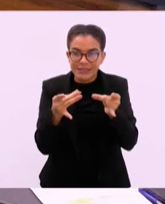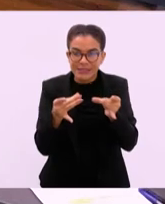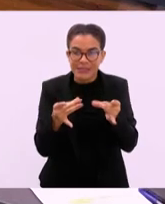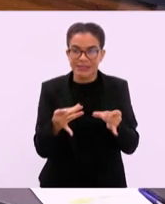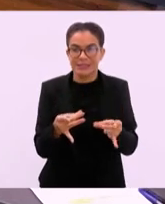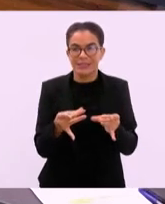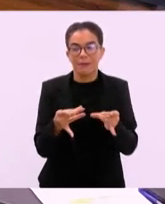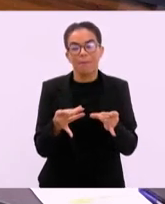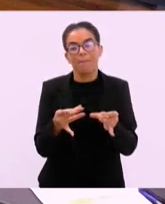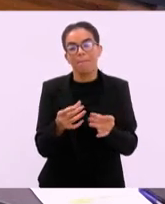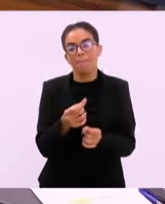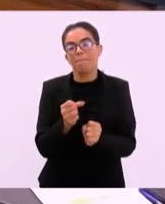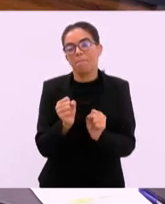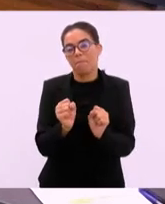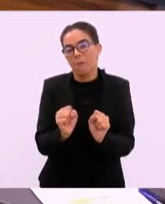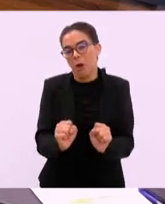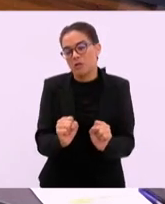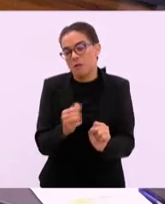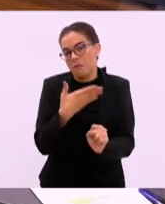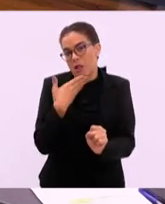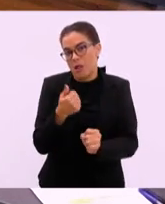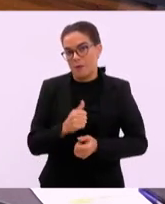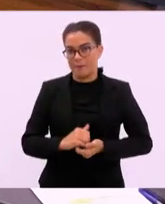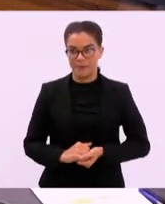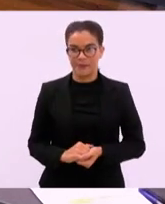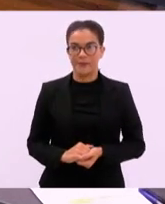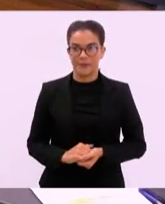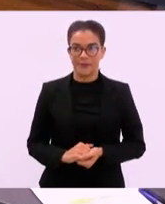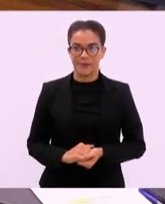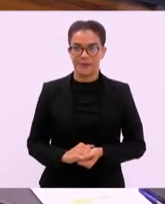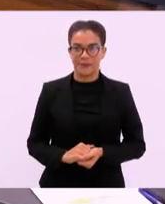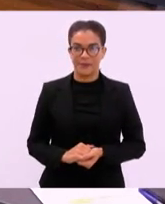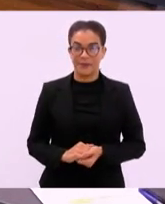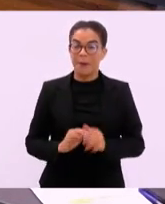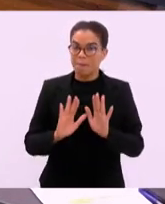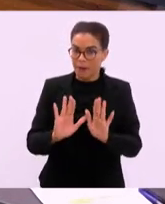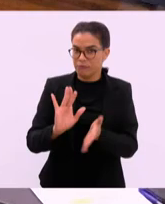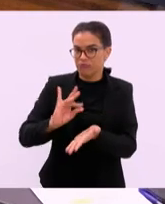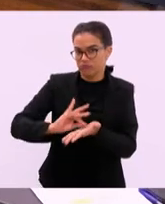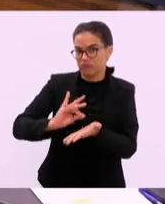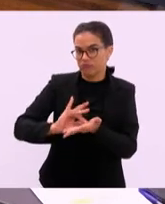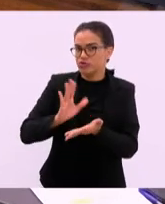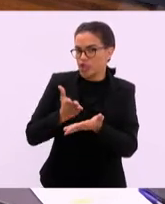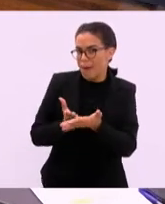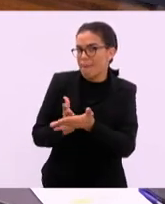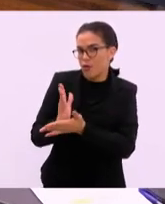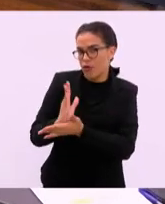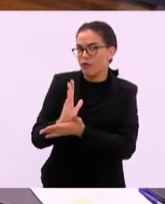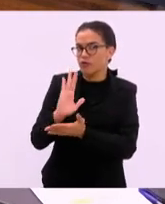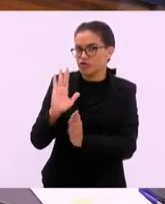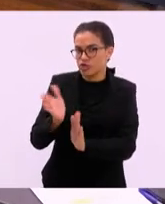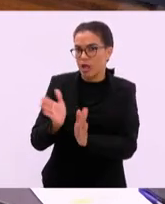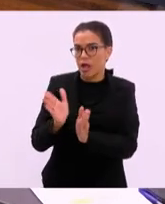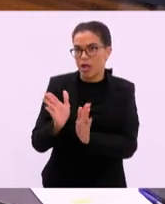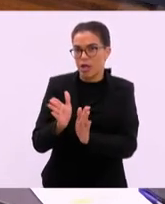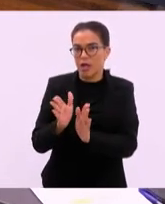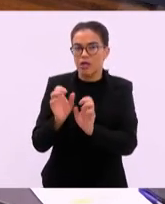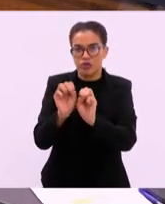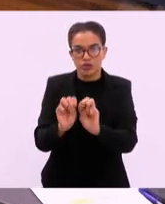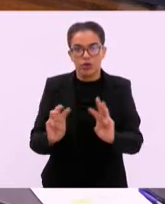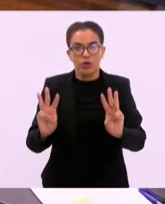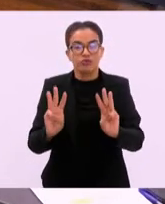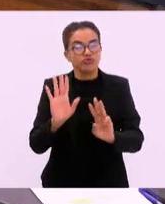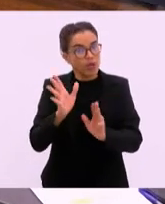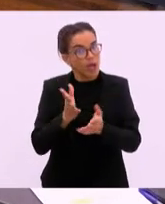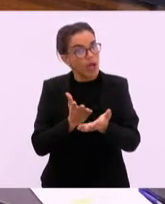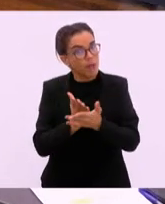pormenorizada pode ser prudente. Mas, de fato, já aprovamos outros nesse sentido, como esse de shows, inclusive, em plenário,